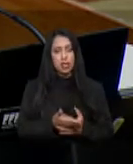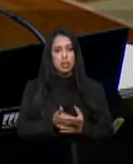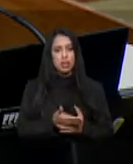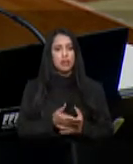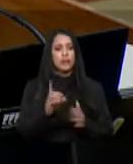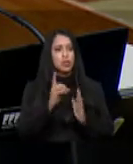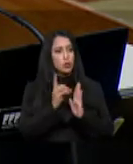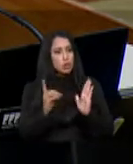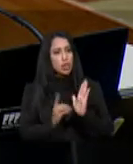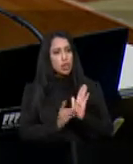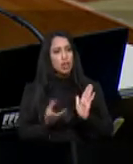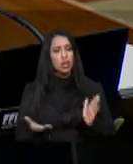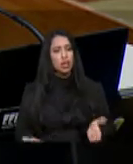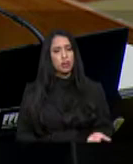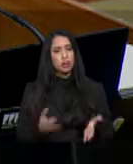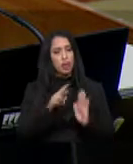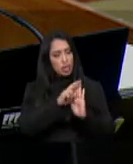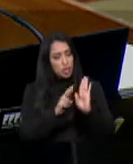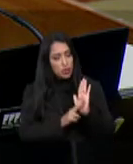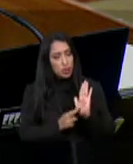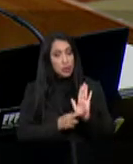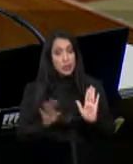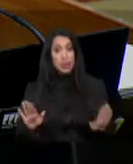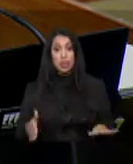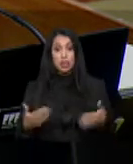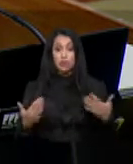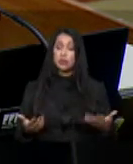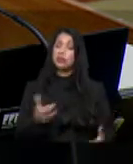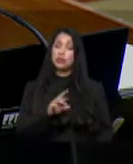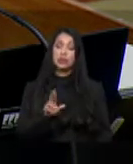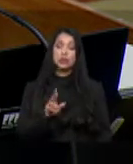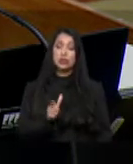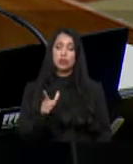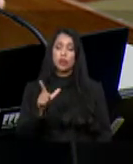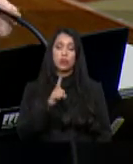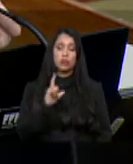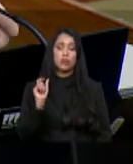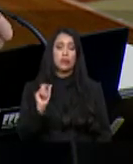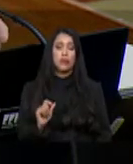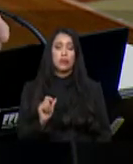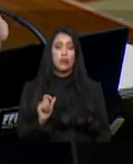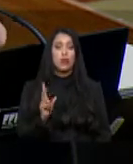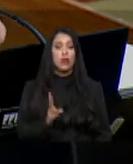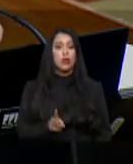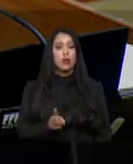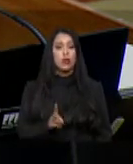de decretos regulamentares. Enquanto isso não houver, prevalece